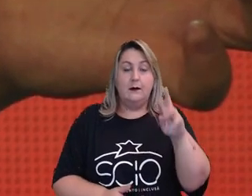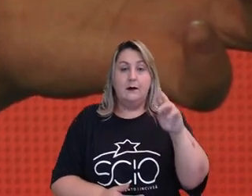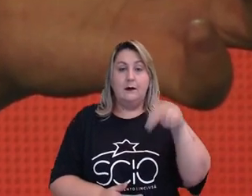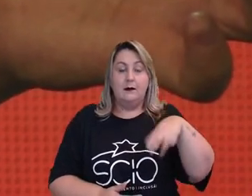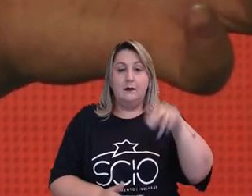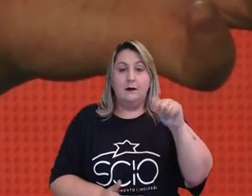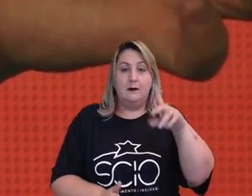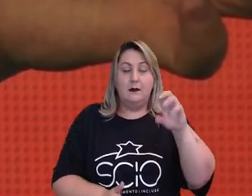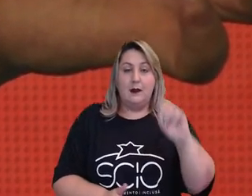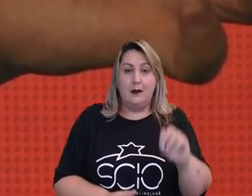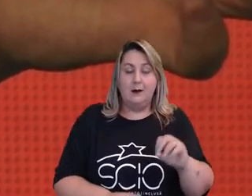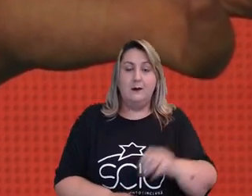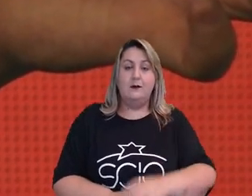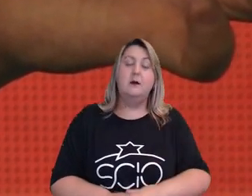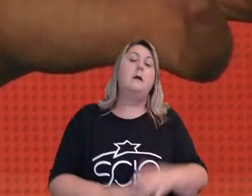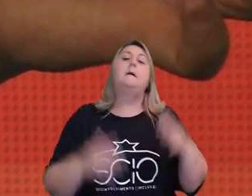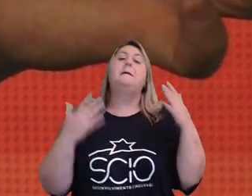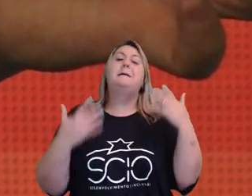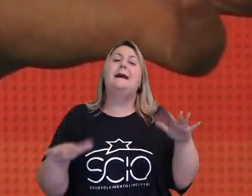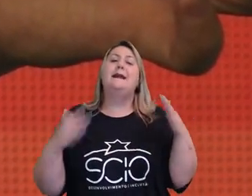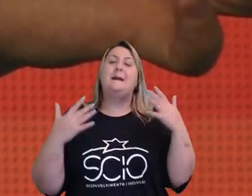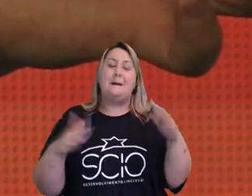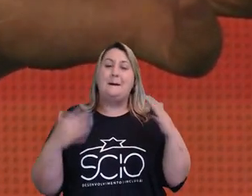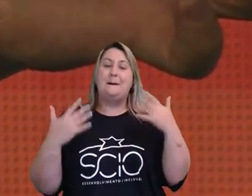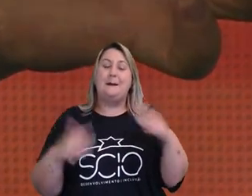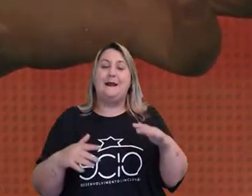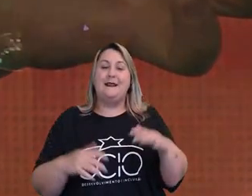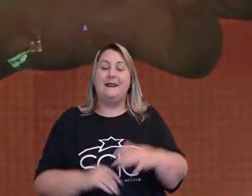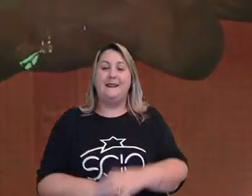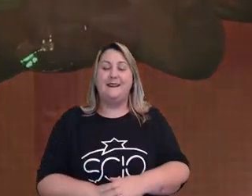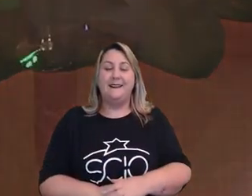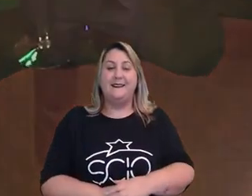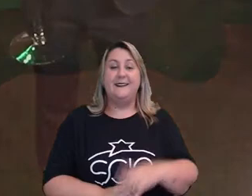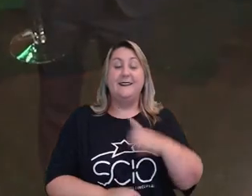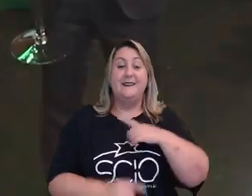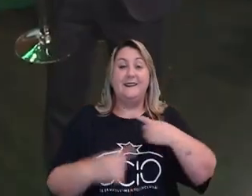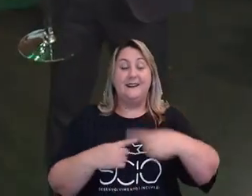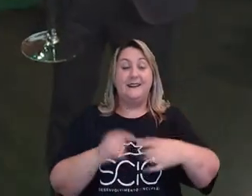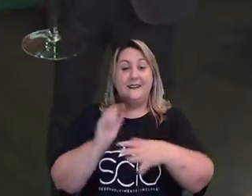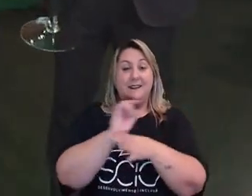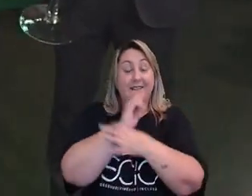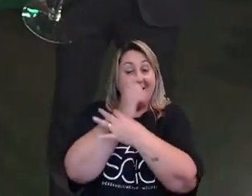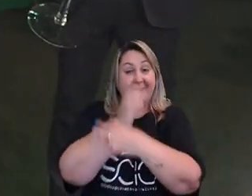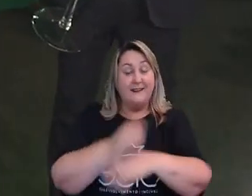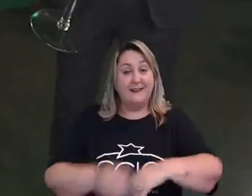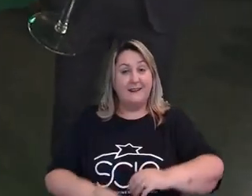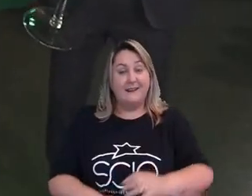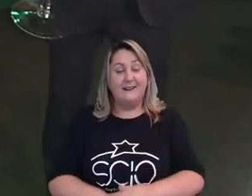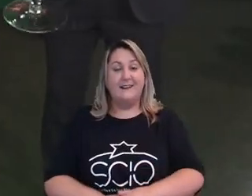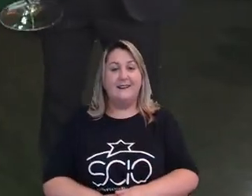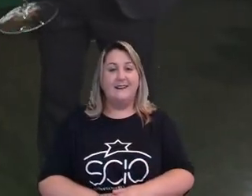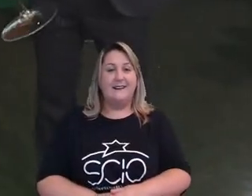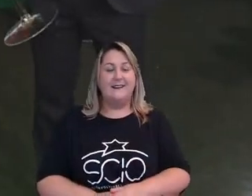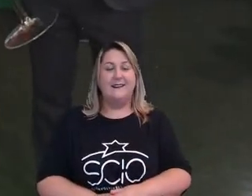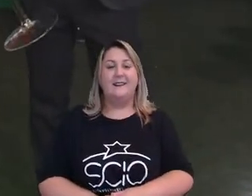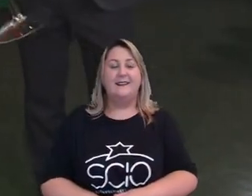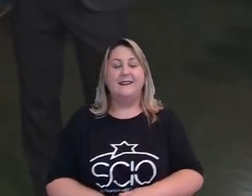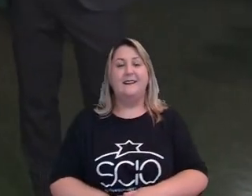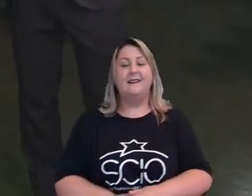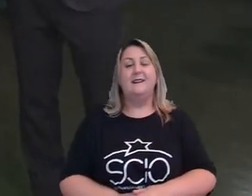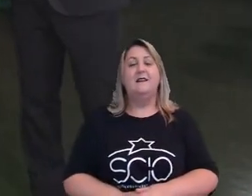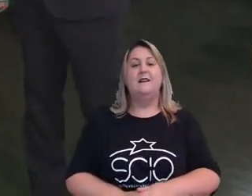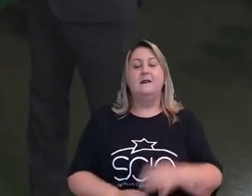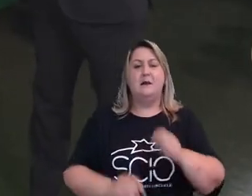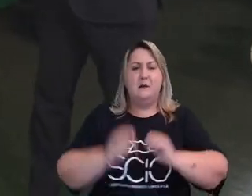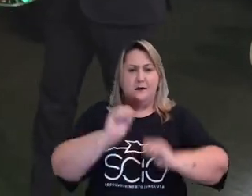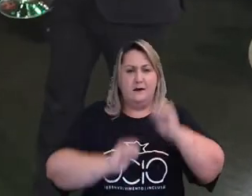Luminati. Parabéns, Karina. Participou do quiz conosco na semana de segurança, tanto da área agrícola quanto da área